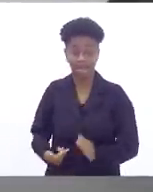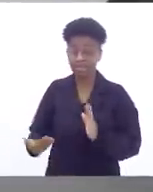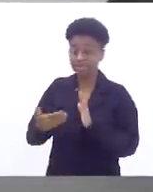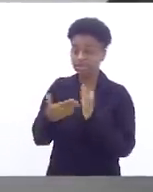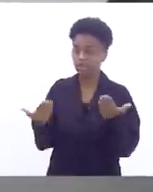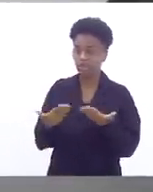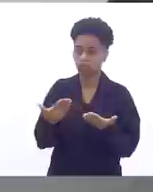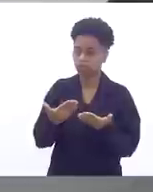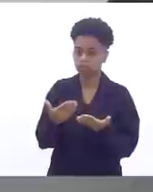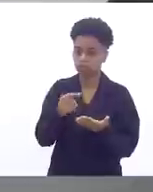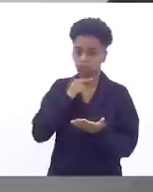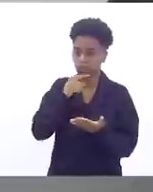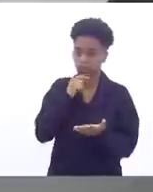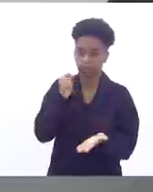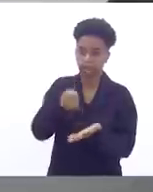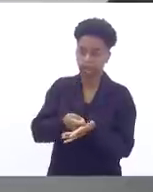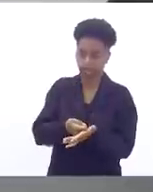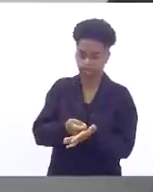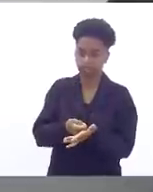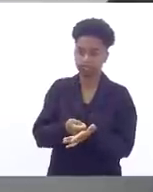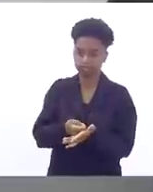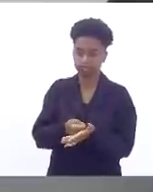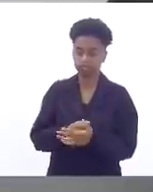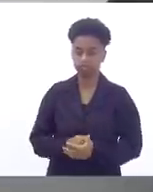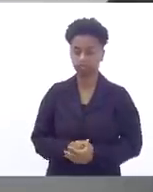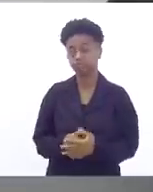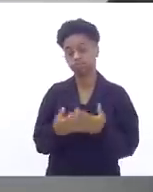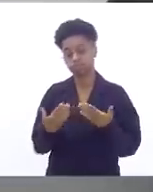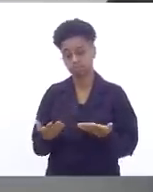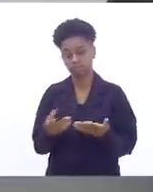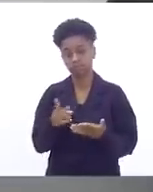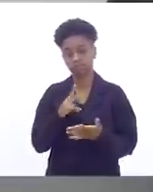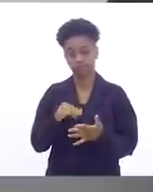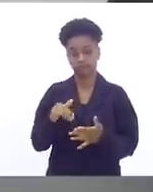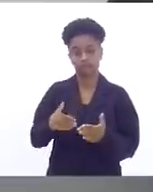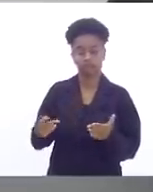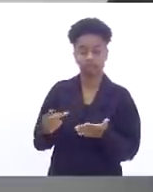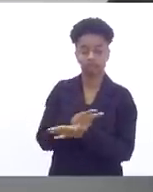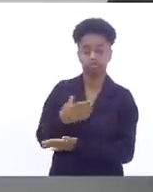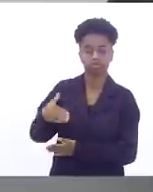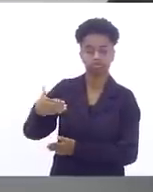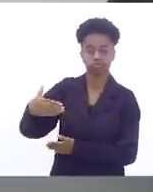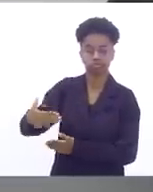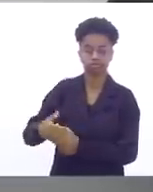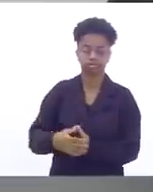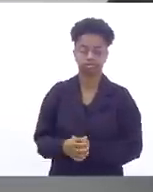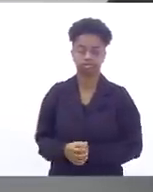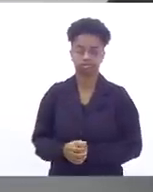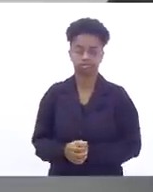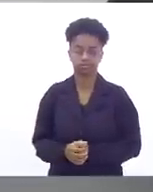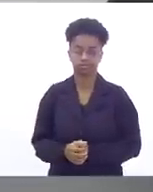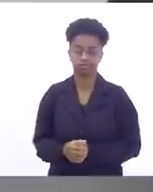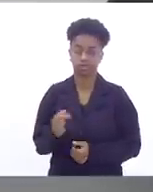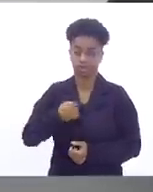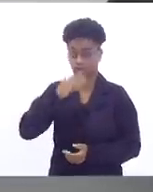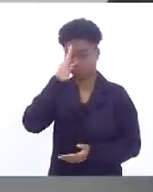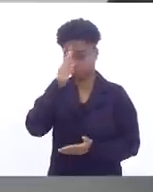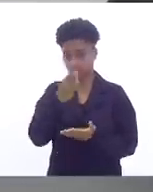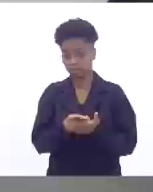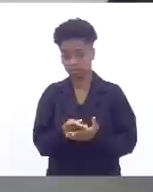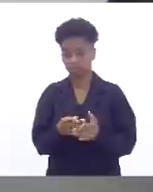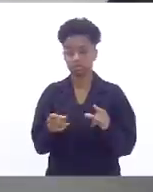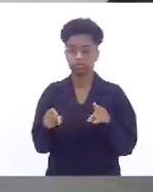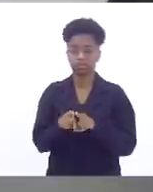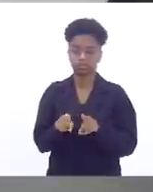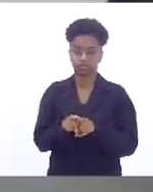não recompôs essa perda isso será feito posteriormente e eu acredito nisso até